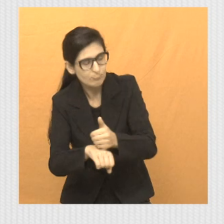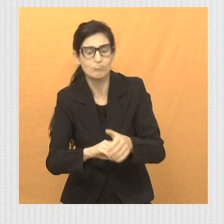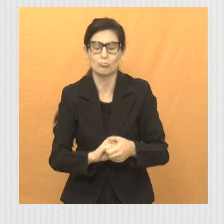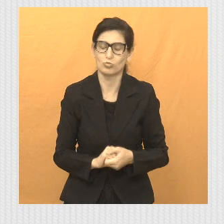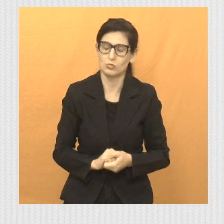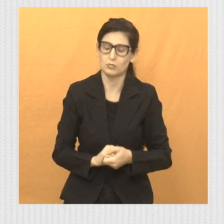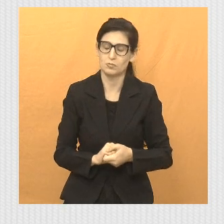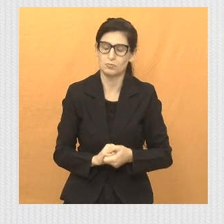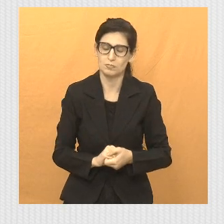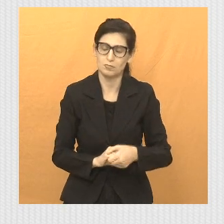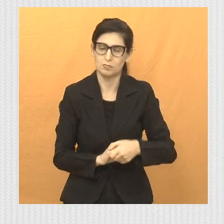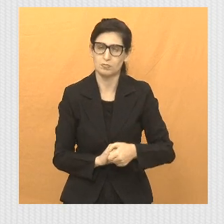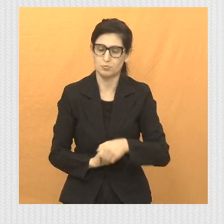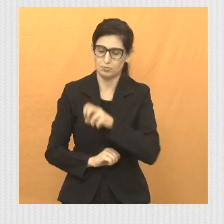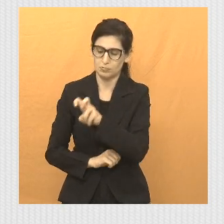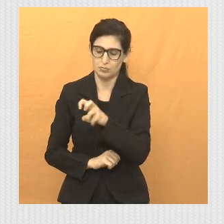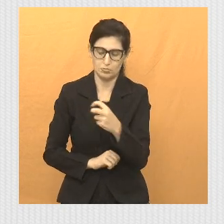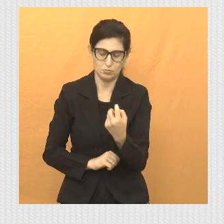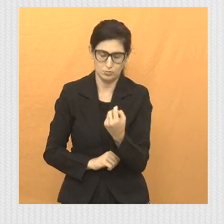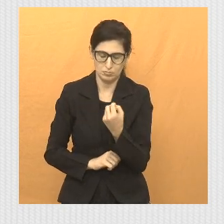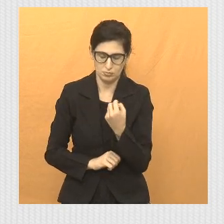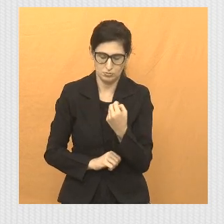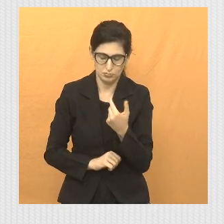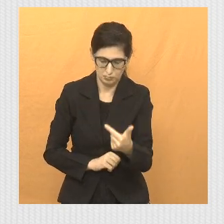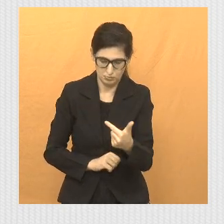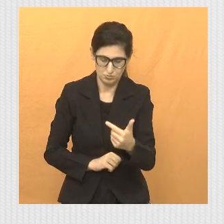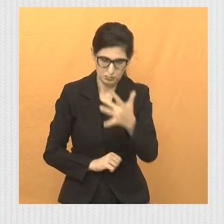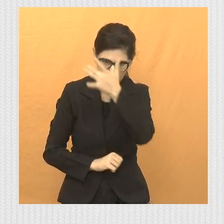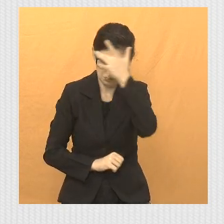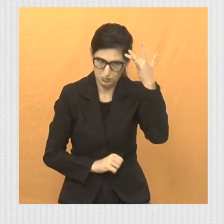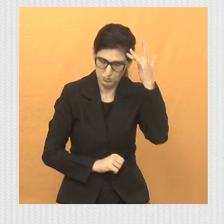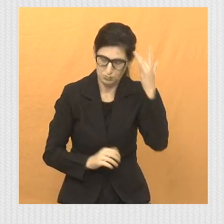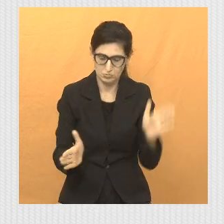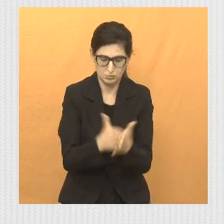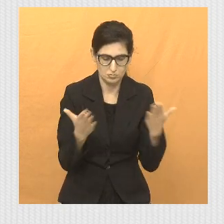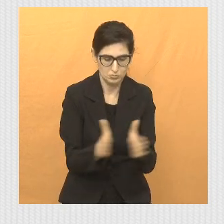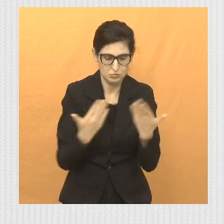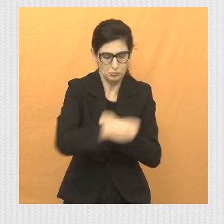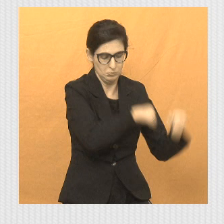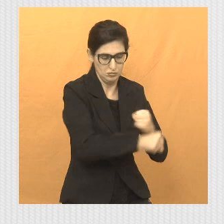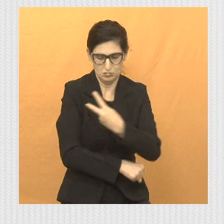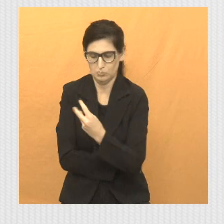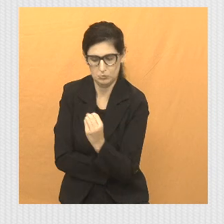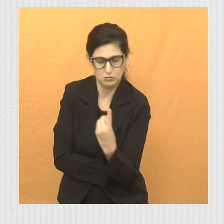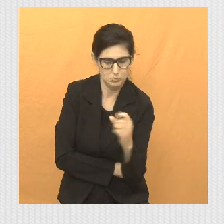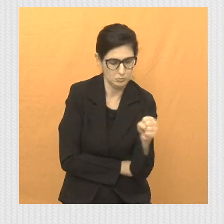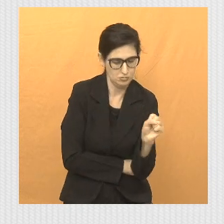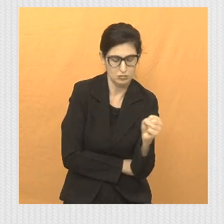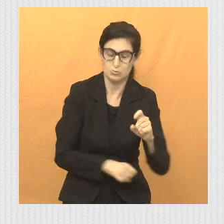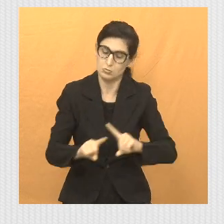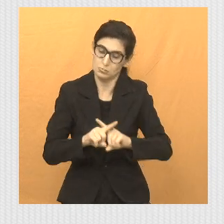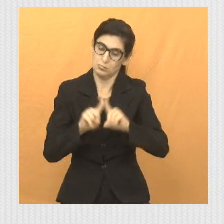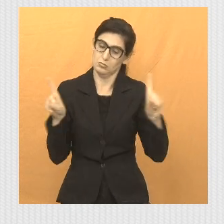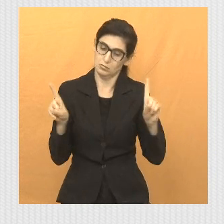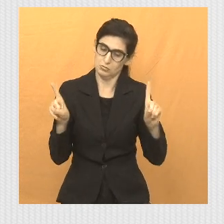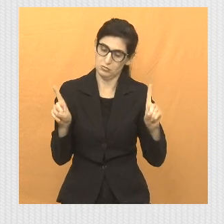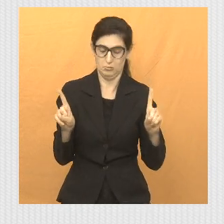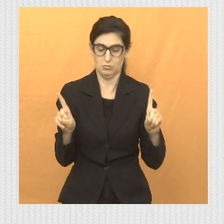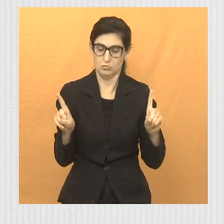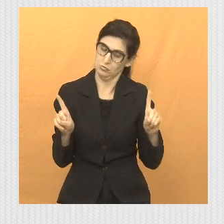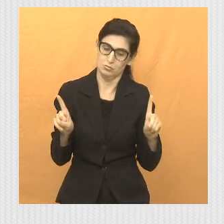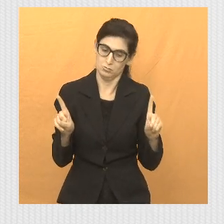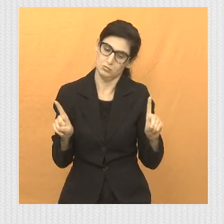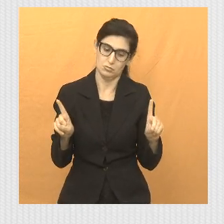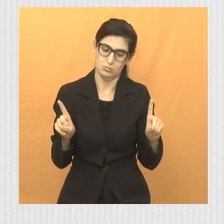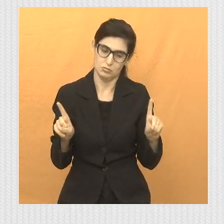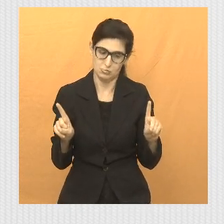haviam 52 pessoas em situação de rua em 2018, mas esse acompanhamento era